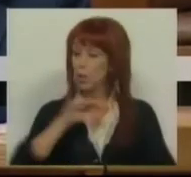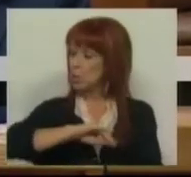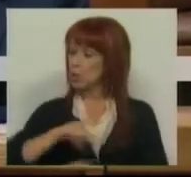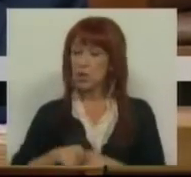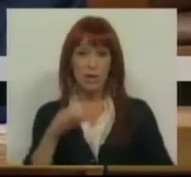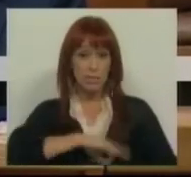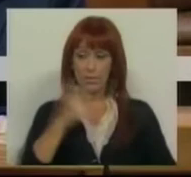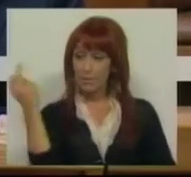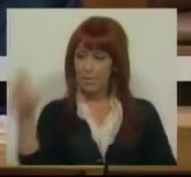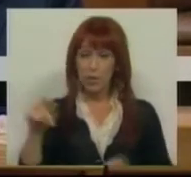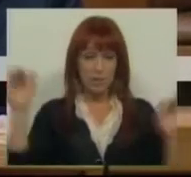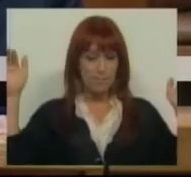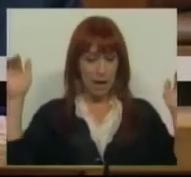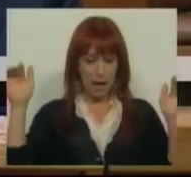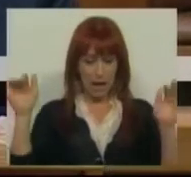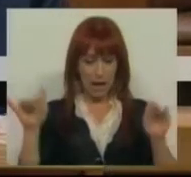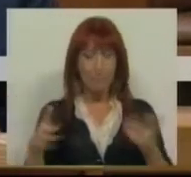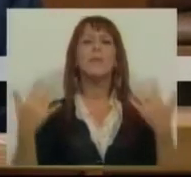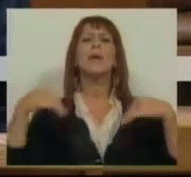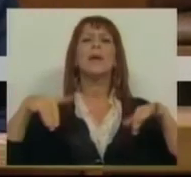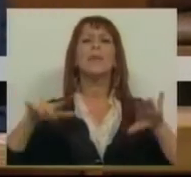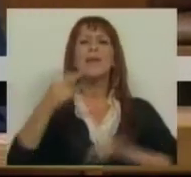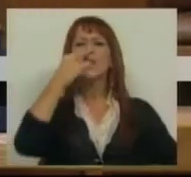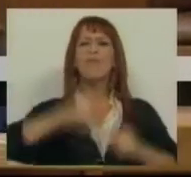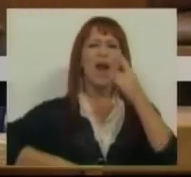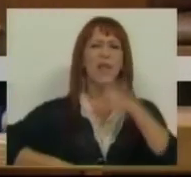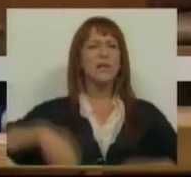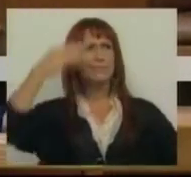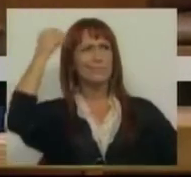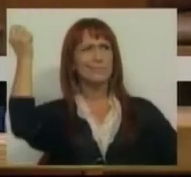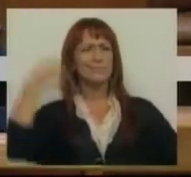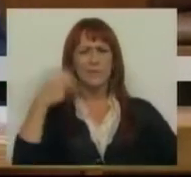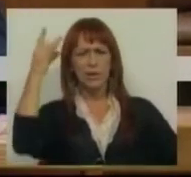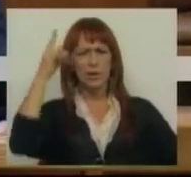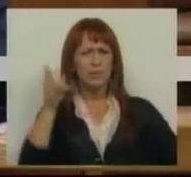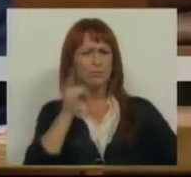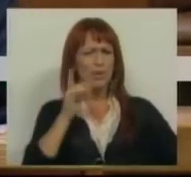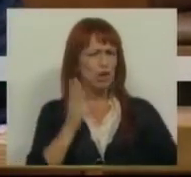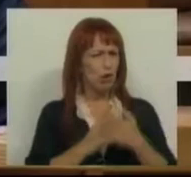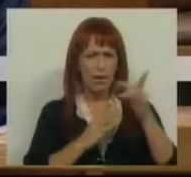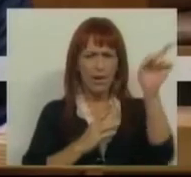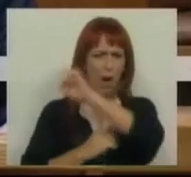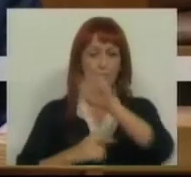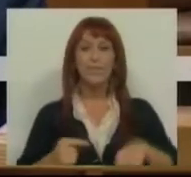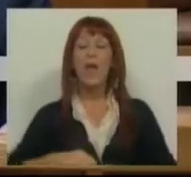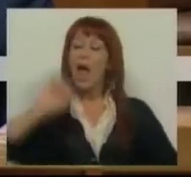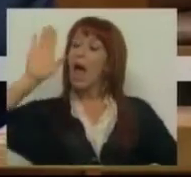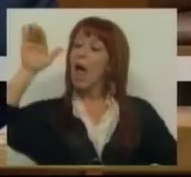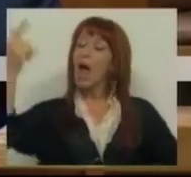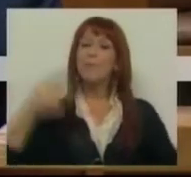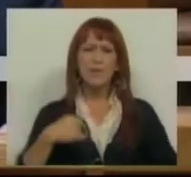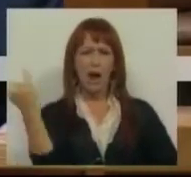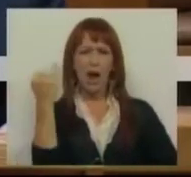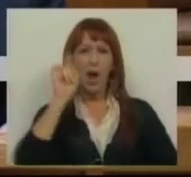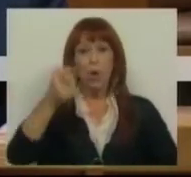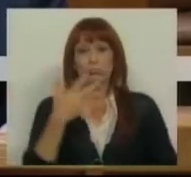salários e as pensões a descer. Mas as falhas de memória e os truques não se ficam por aqui. A primeira